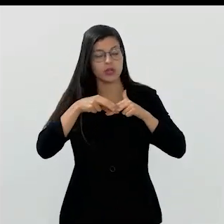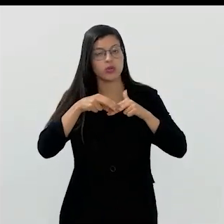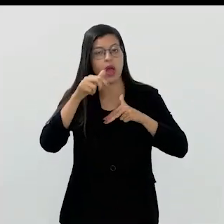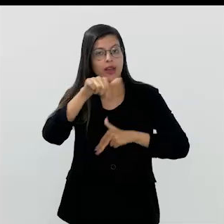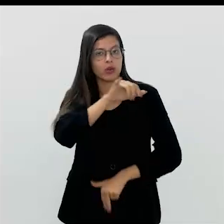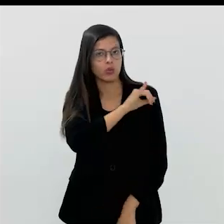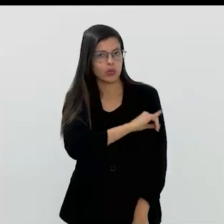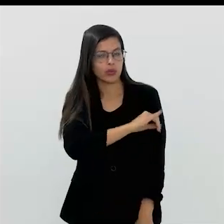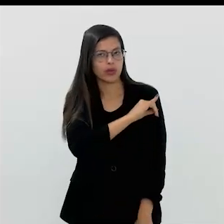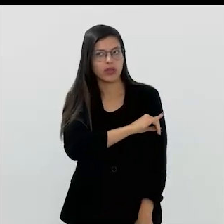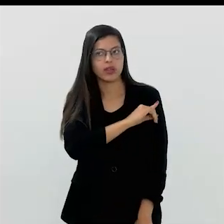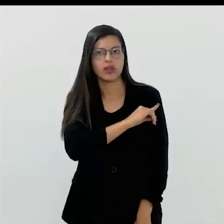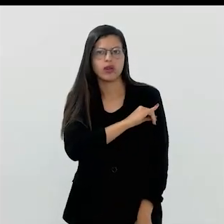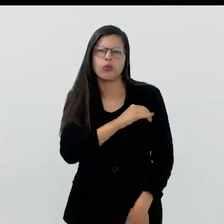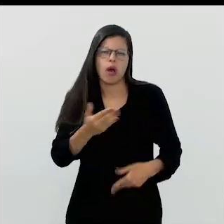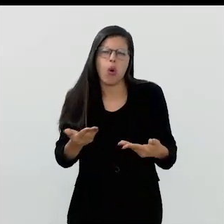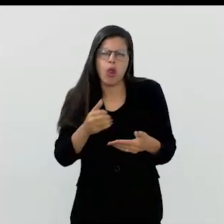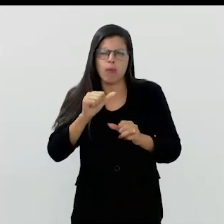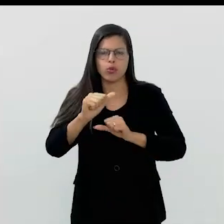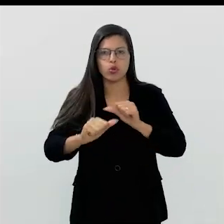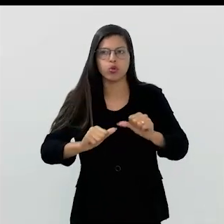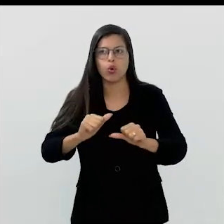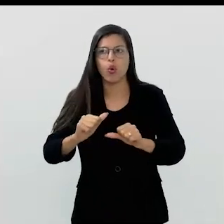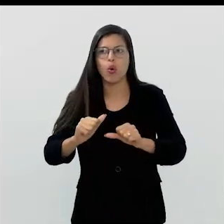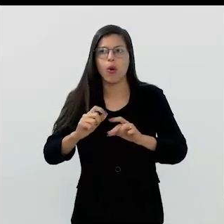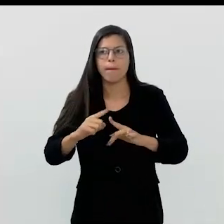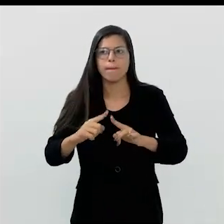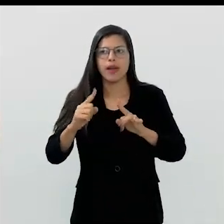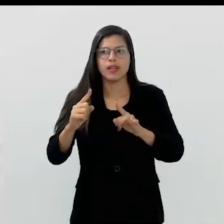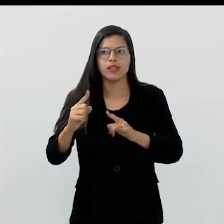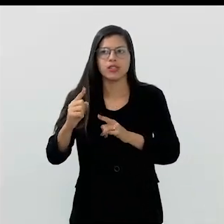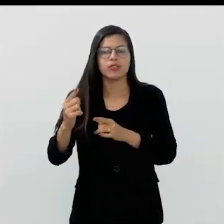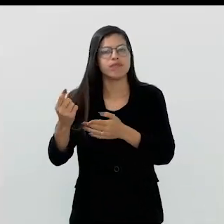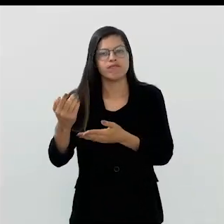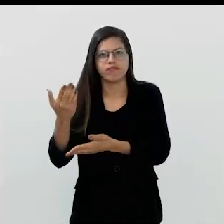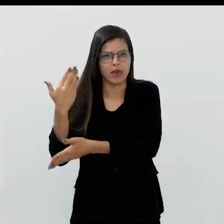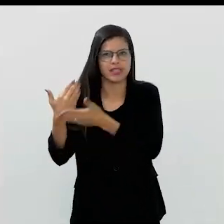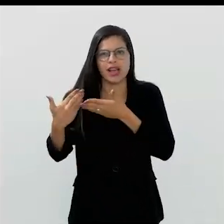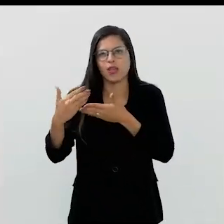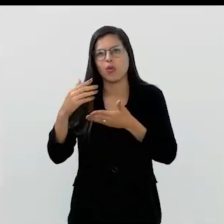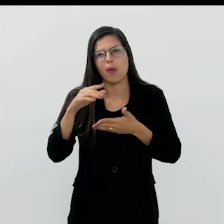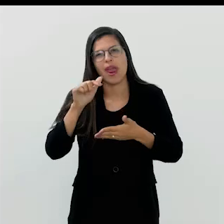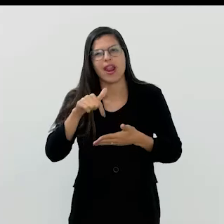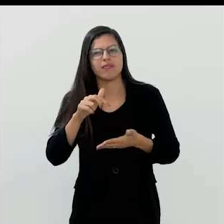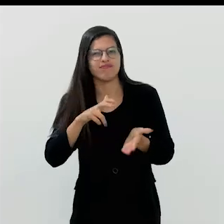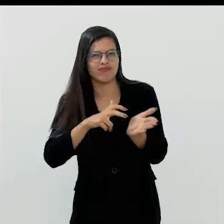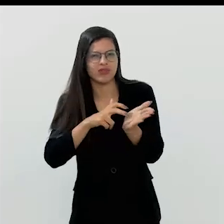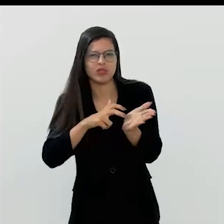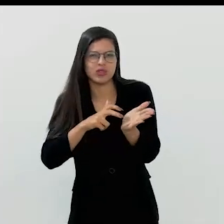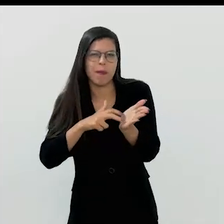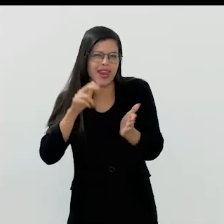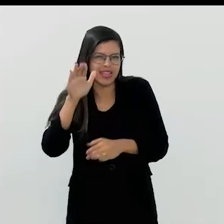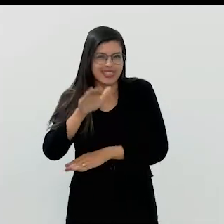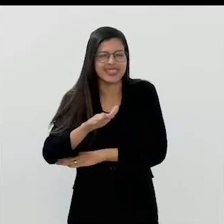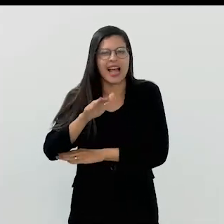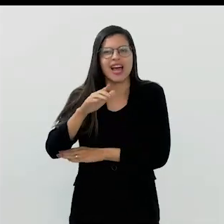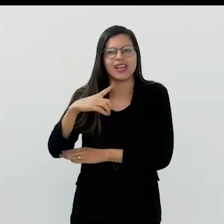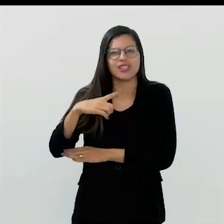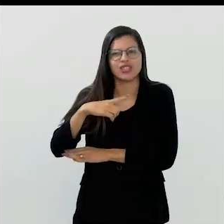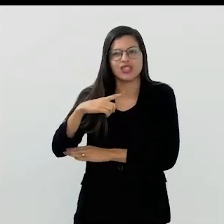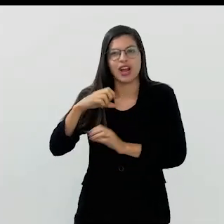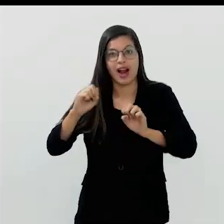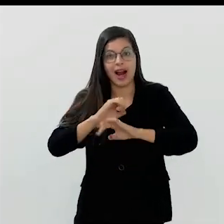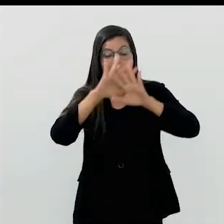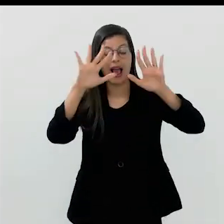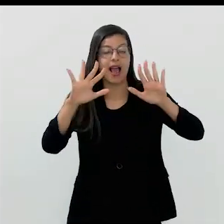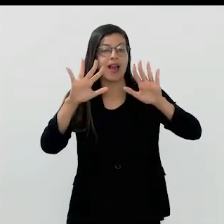que... agora até mudou, né? Mas antigamente era como se fosse um dia, né? É tudo bem claro, então tem que ser muito bem... Tipo assim, muito bem acabadinho,